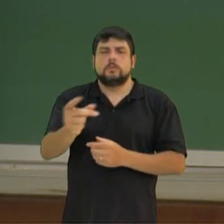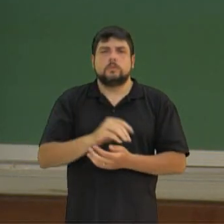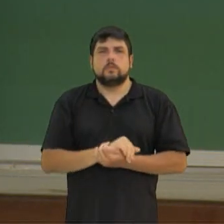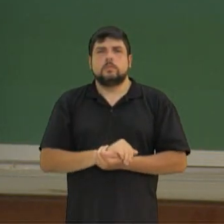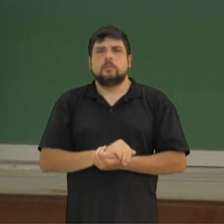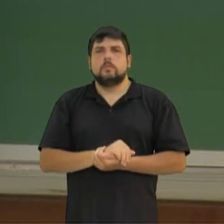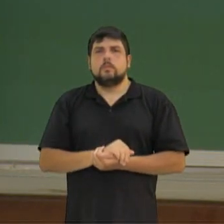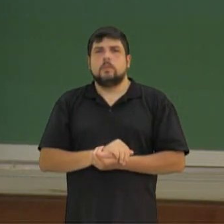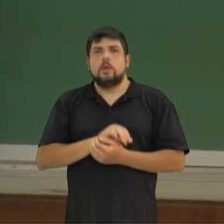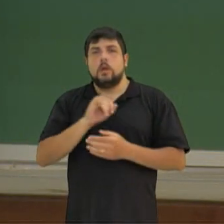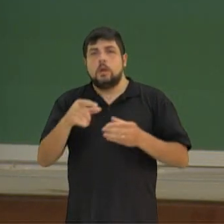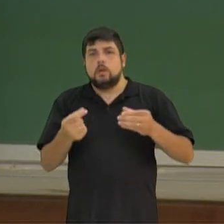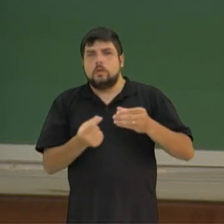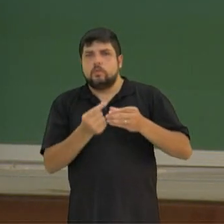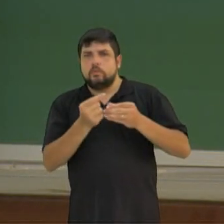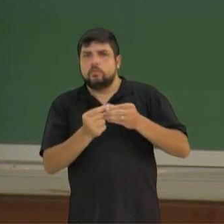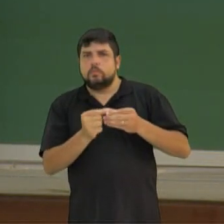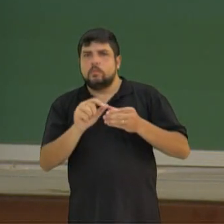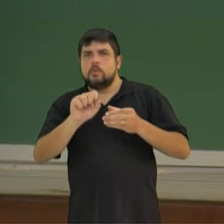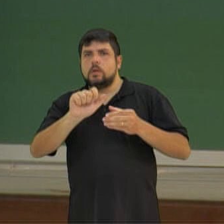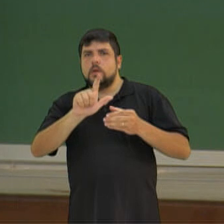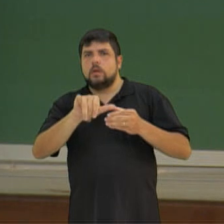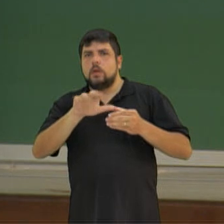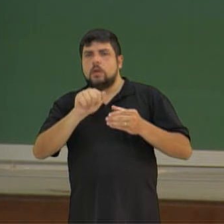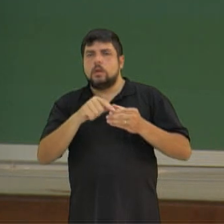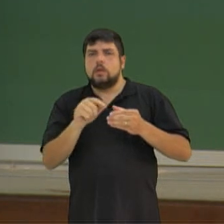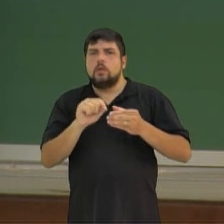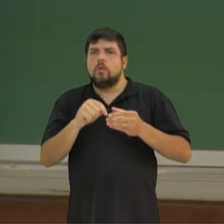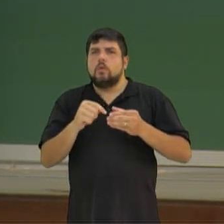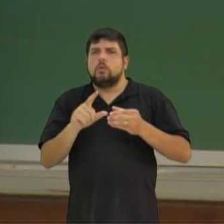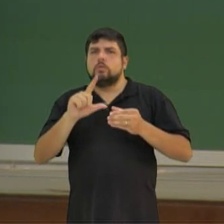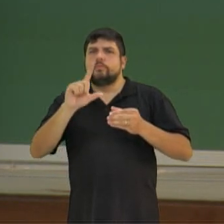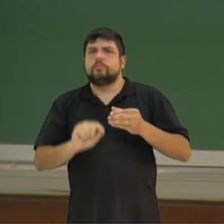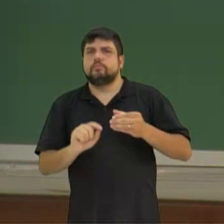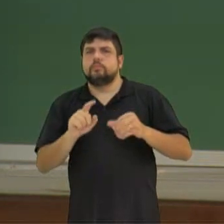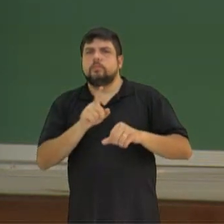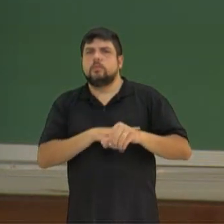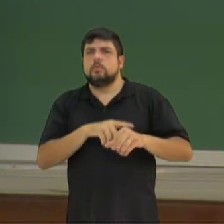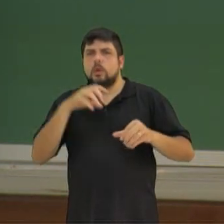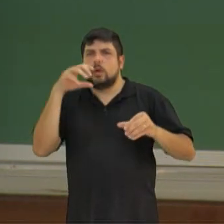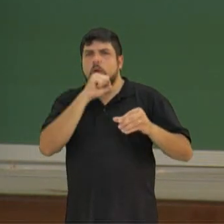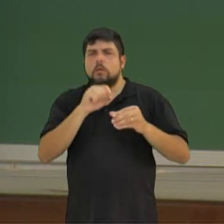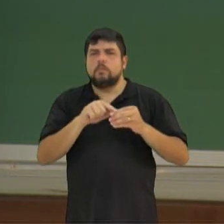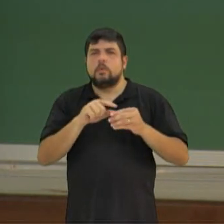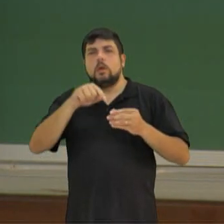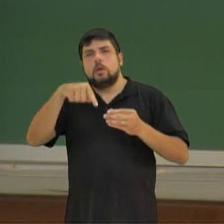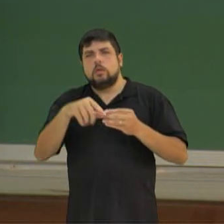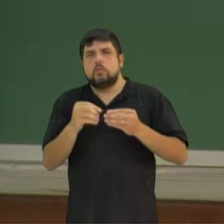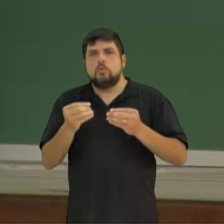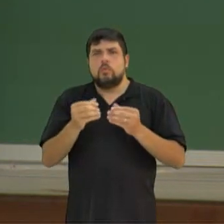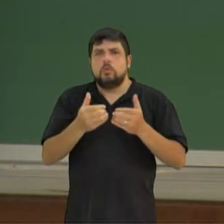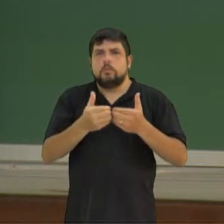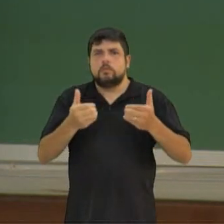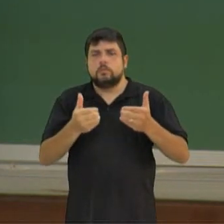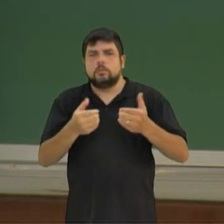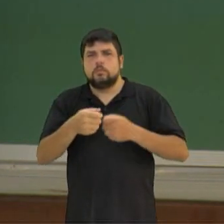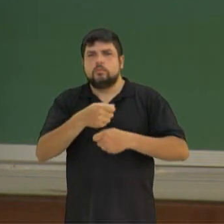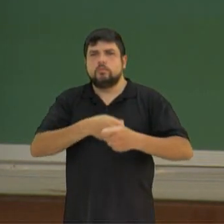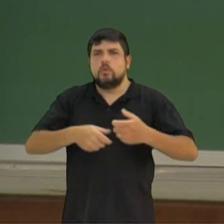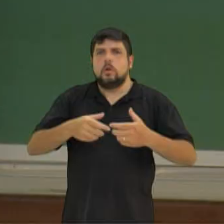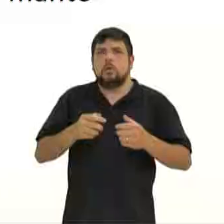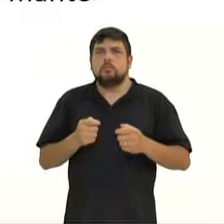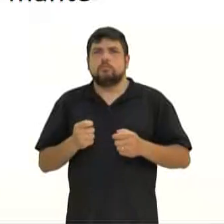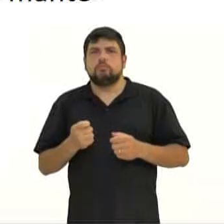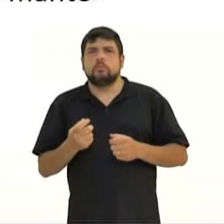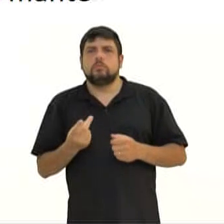tivesse ponte salina, a pilha ia durar bem pouquinho. Ela mantém, então, a neutralidade entre as soluções que fazem parte da pilha. E o